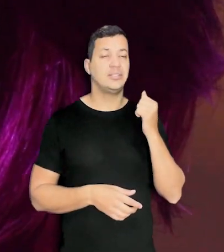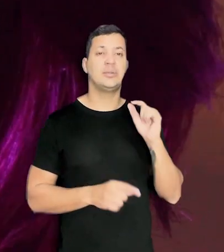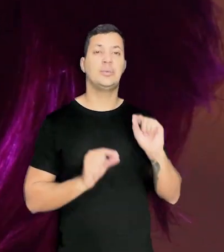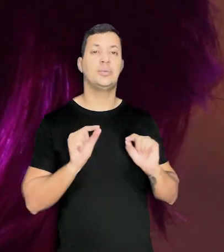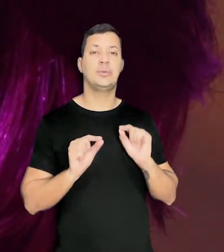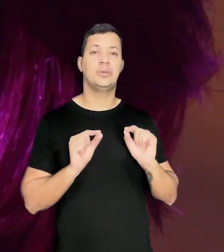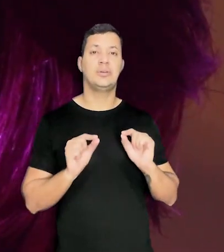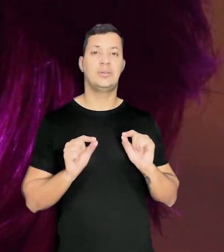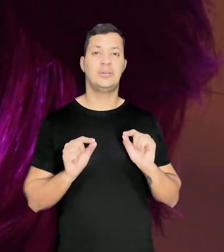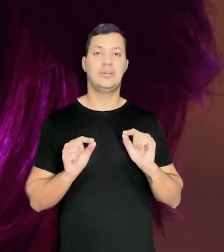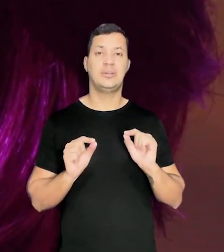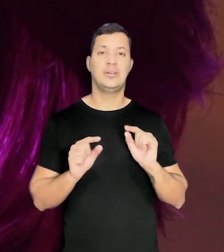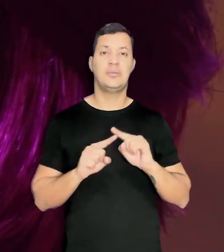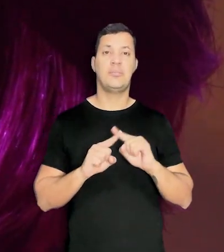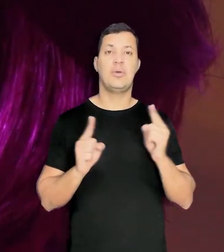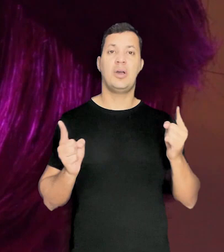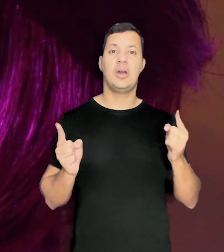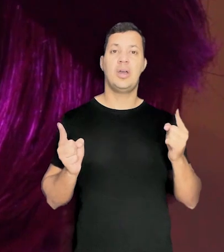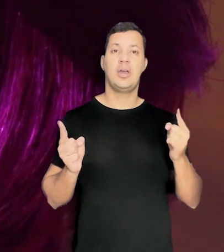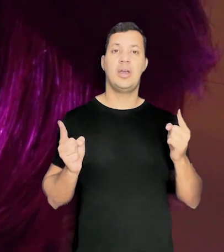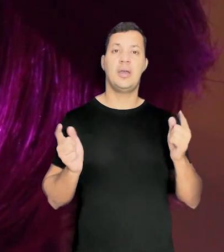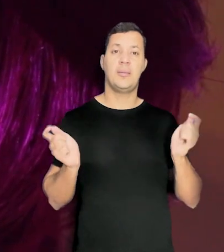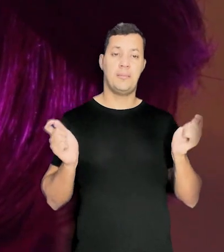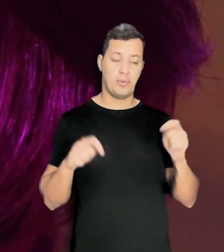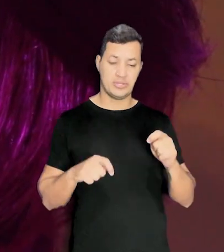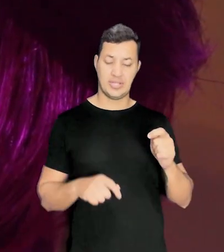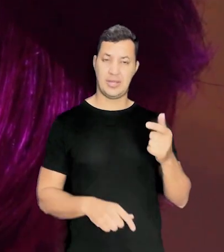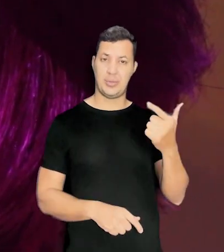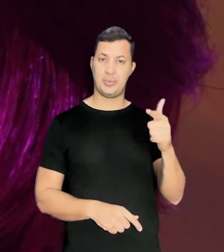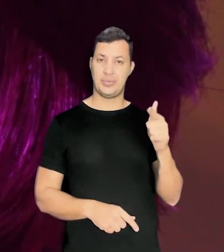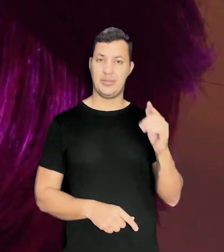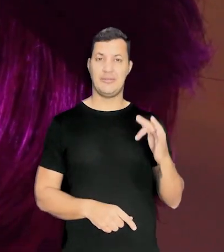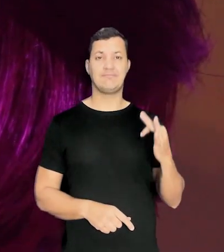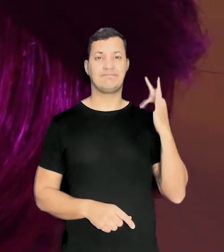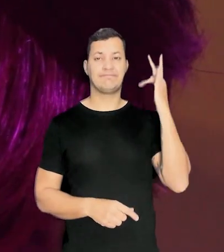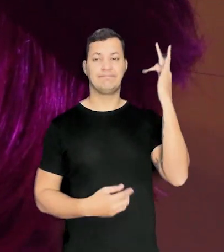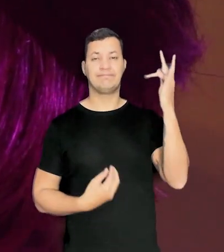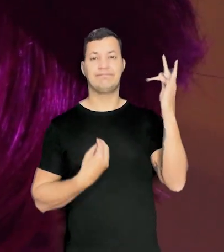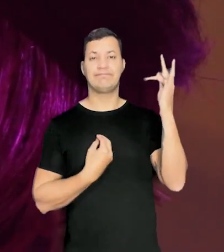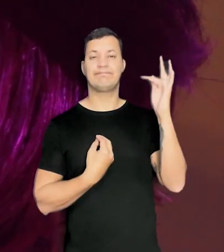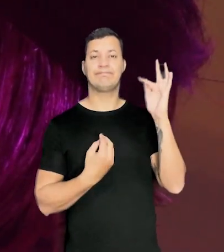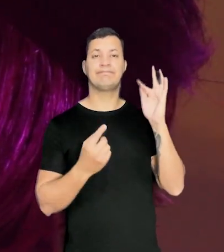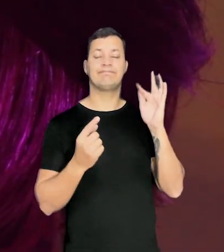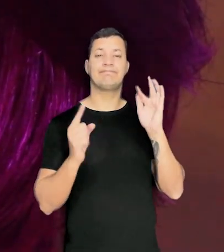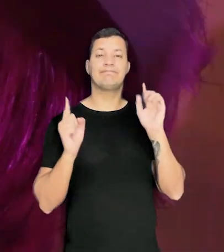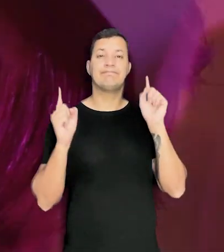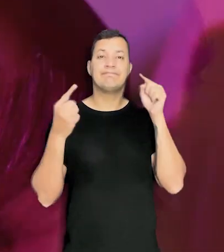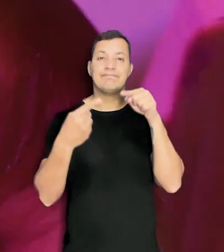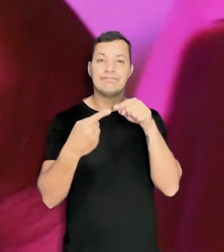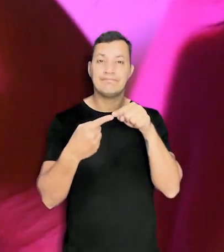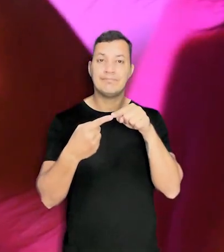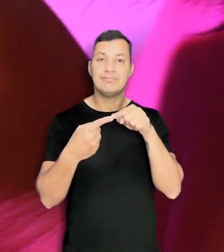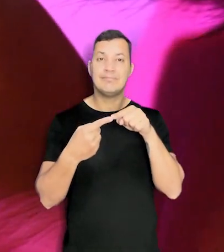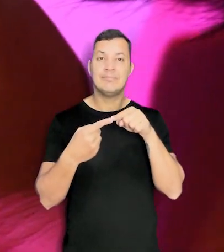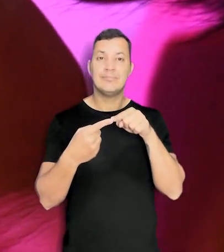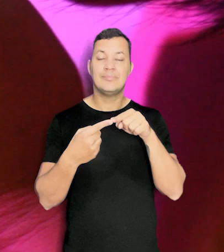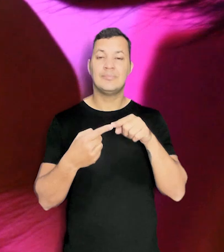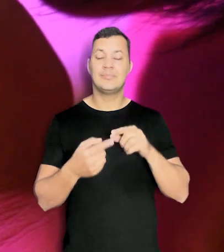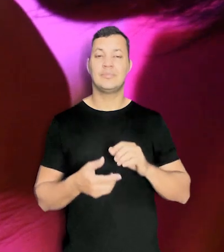que, embora possa não existir, há decisões.